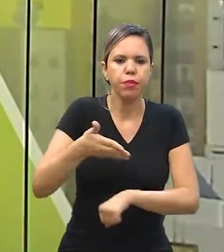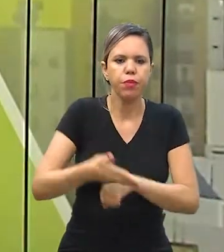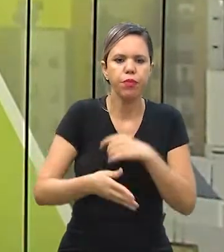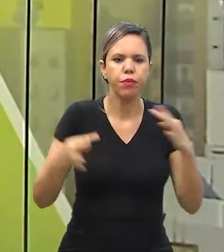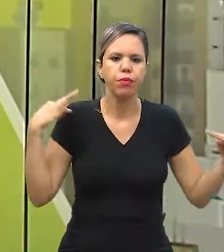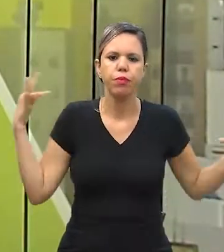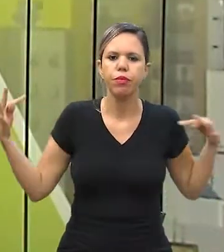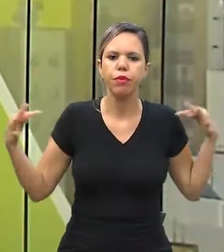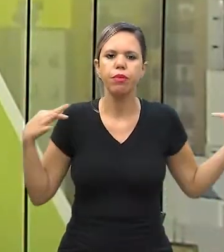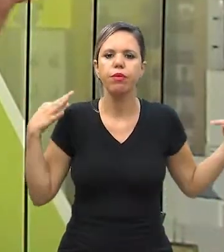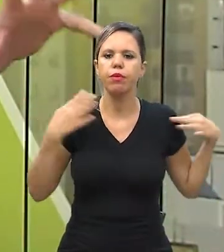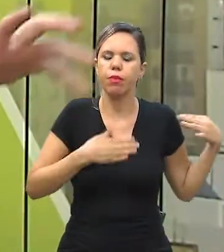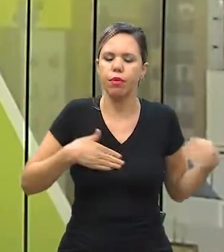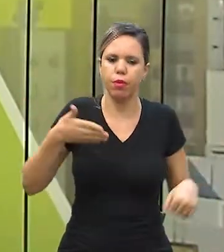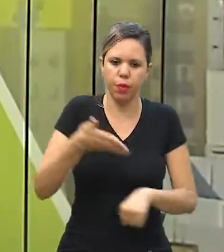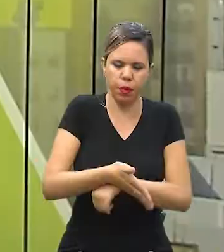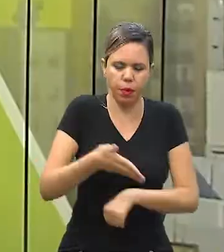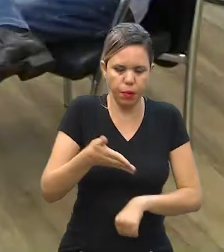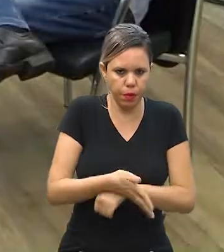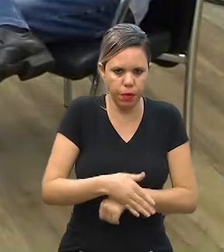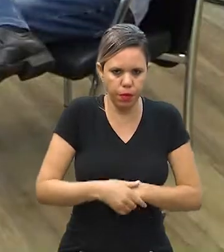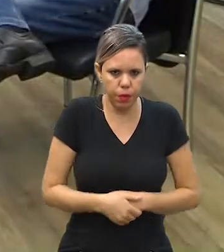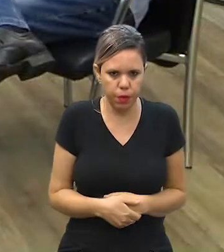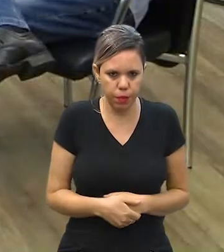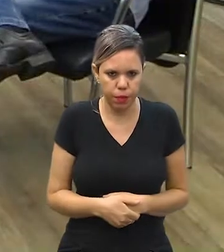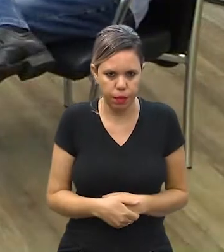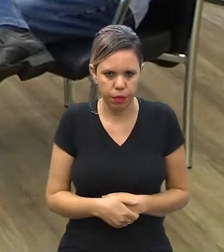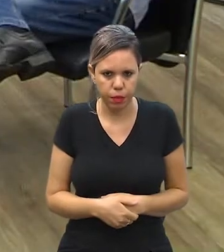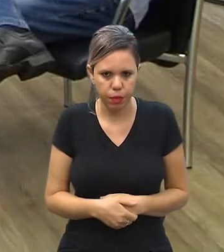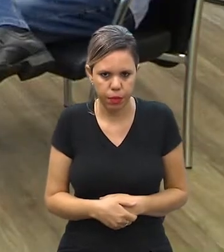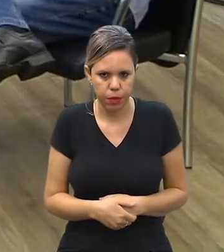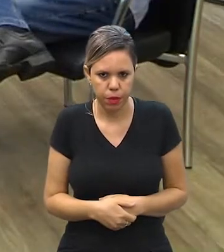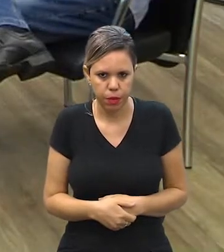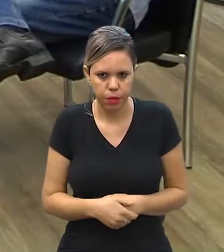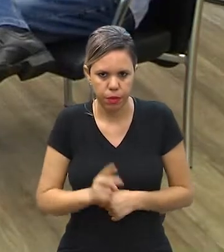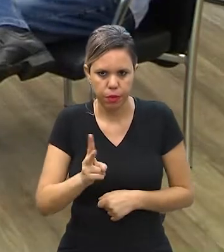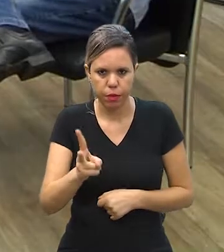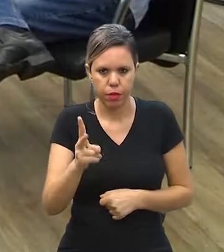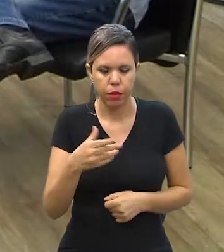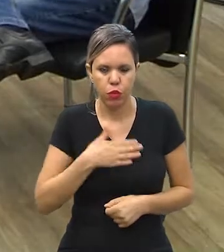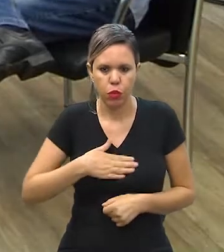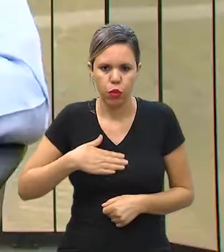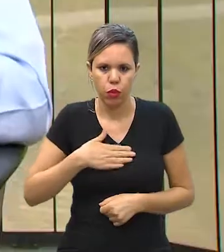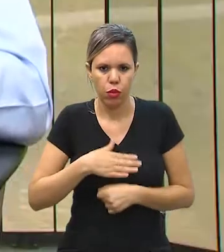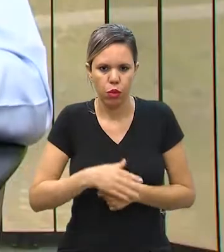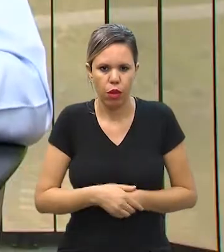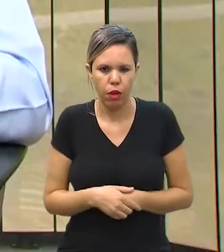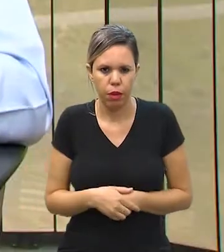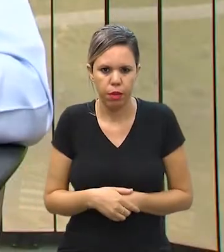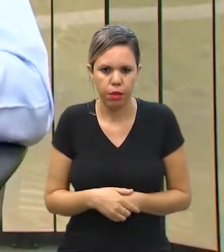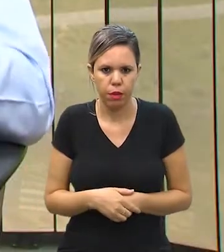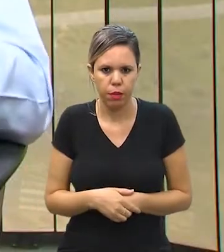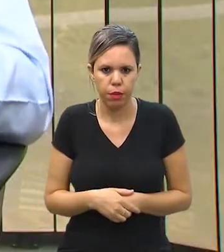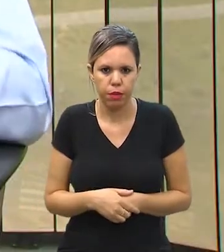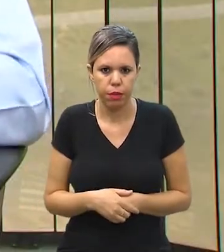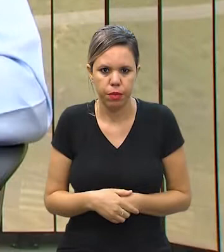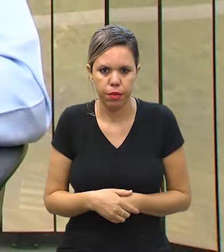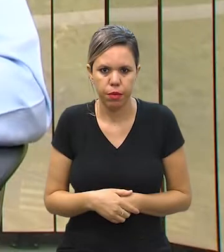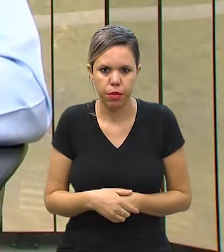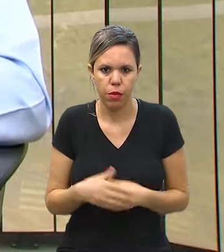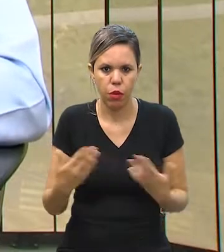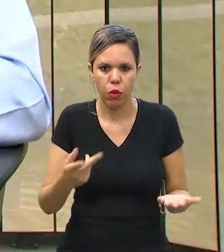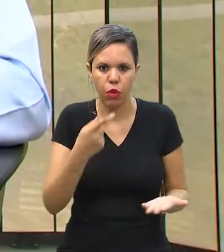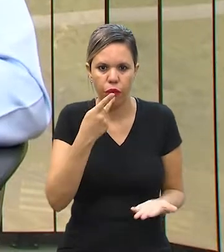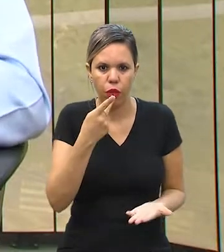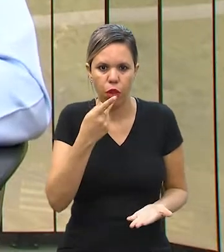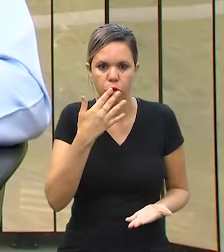turístico que você gosta de ir, gosta de frequentar, visitar? Olha, eu sempre gostei, desde quando eu era moleque,